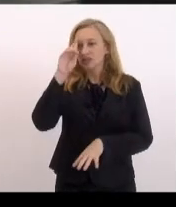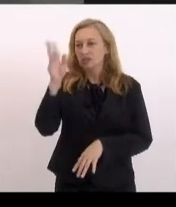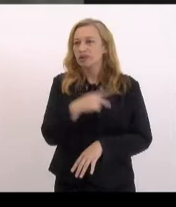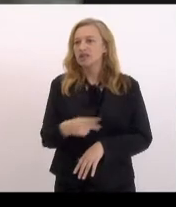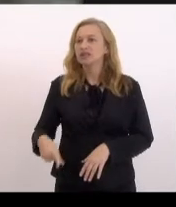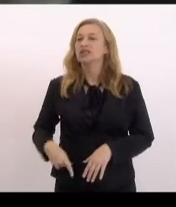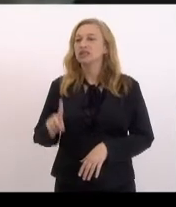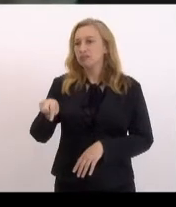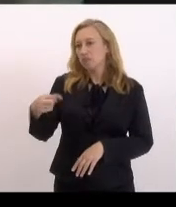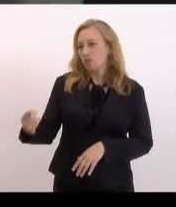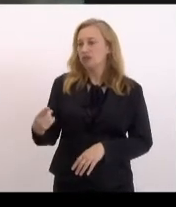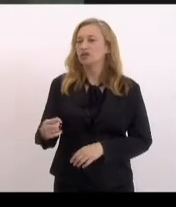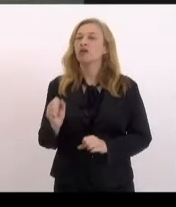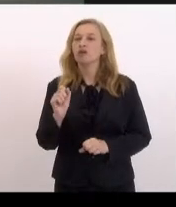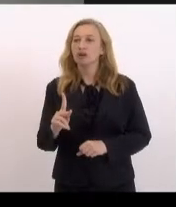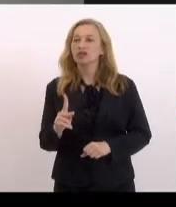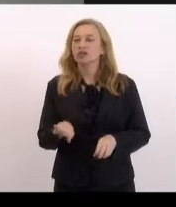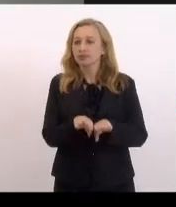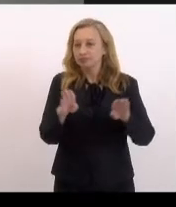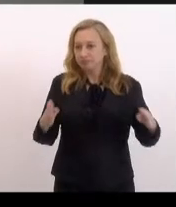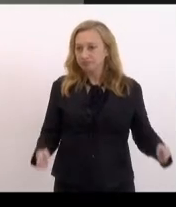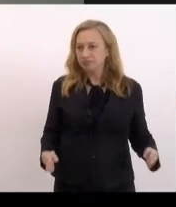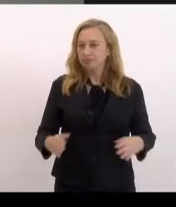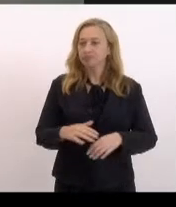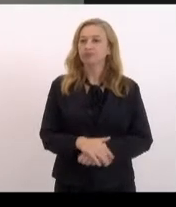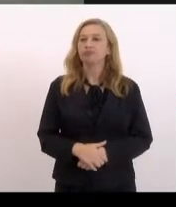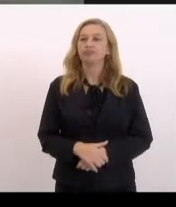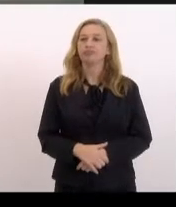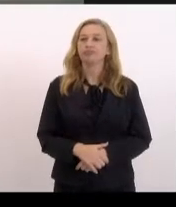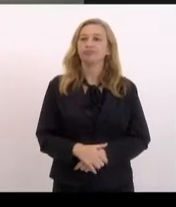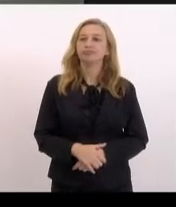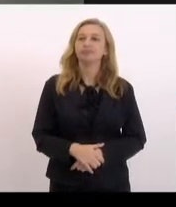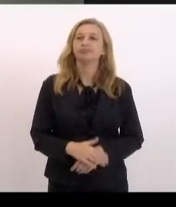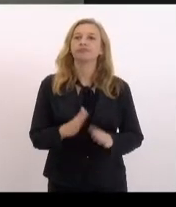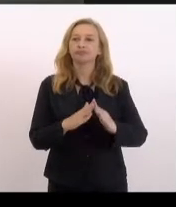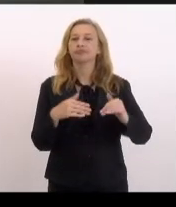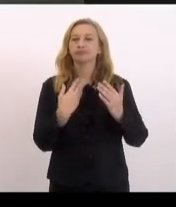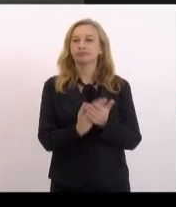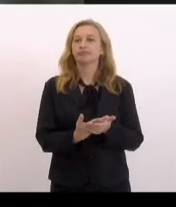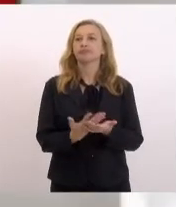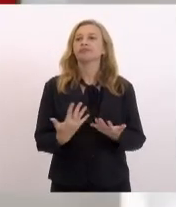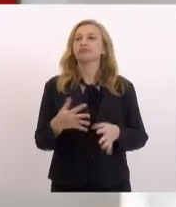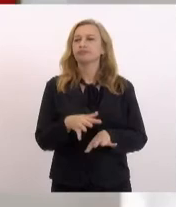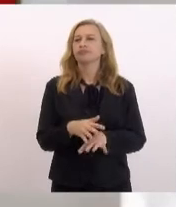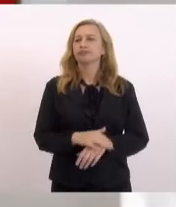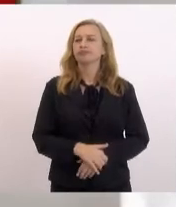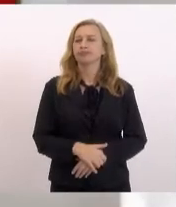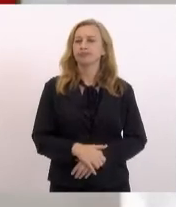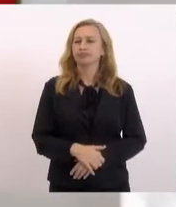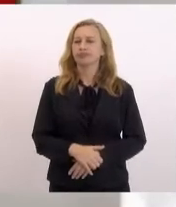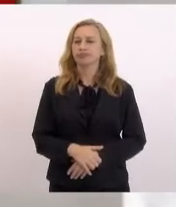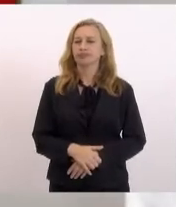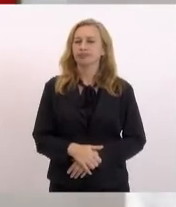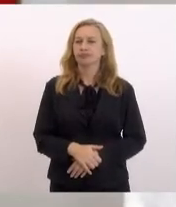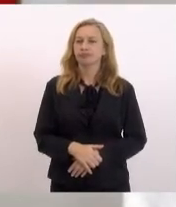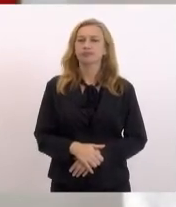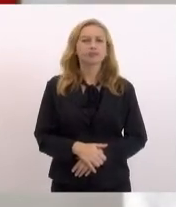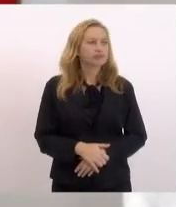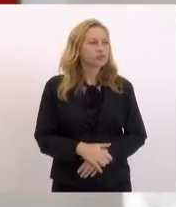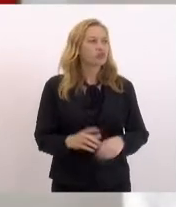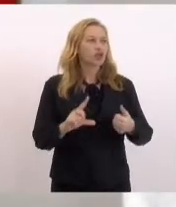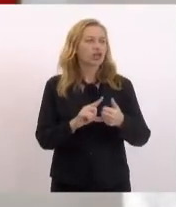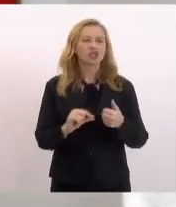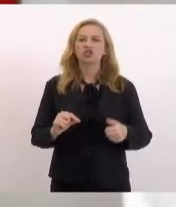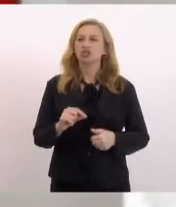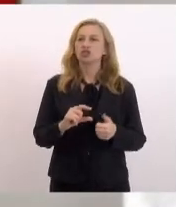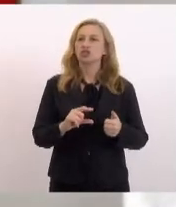depois, por favor. Ok. Há sobre a mesa requerimento de inclusão. Requer, nos termos de parágrafo 1º do artigo 47